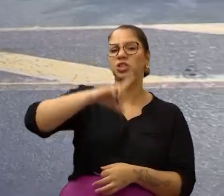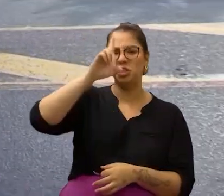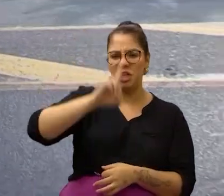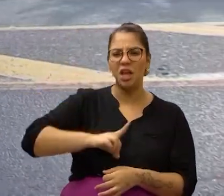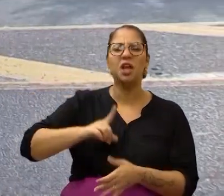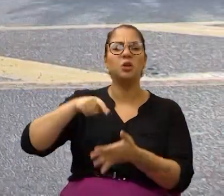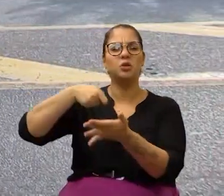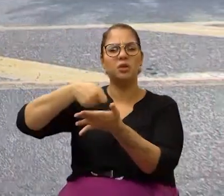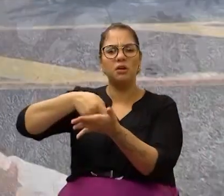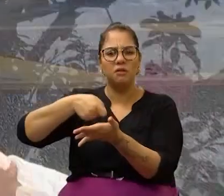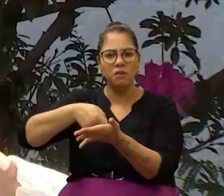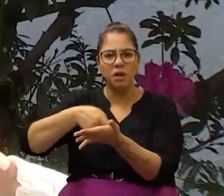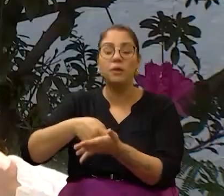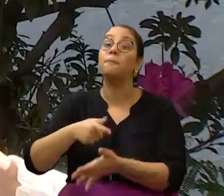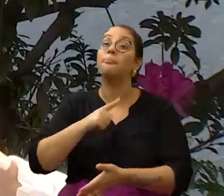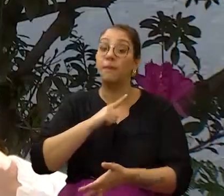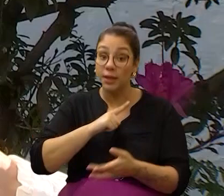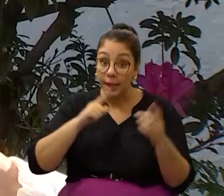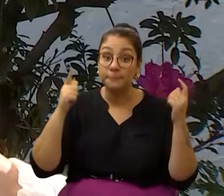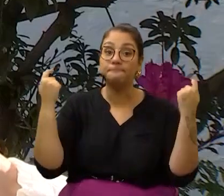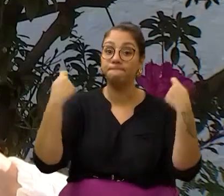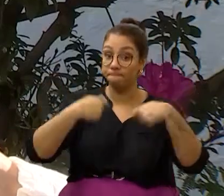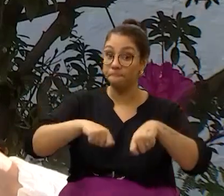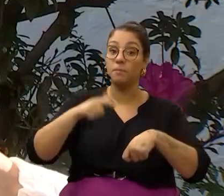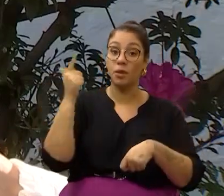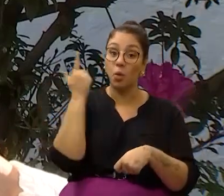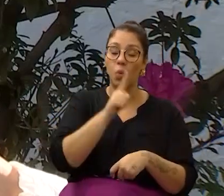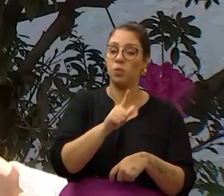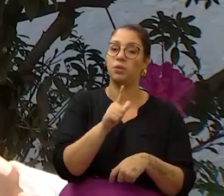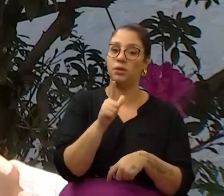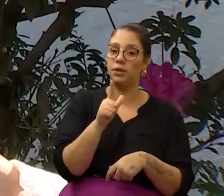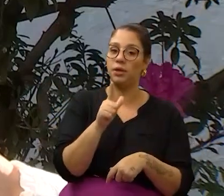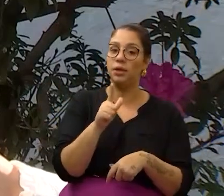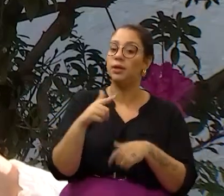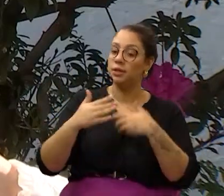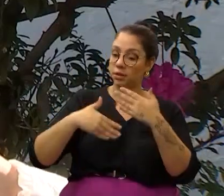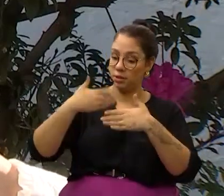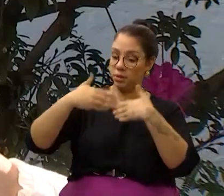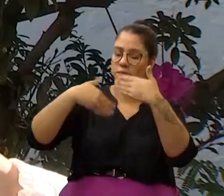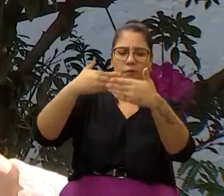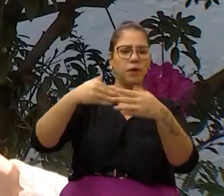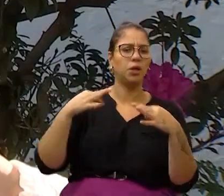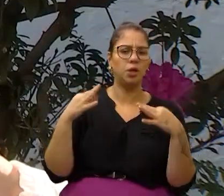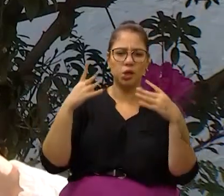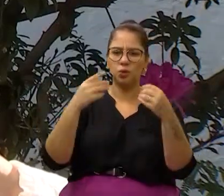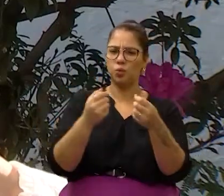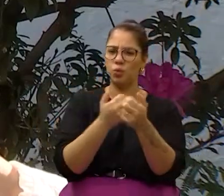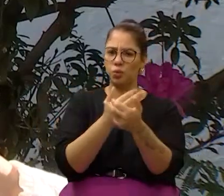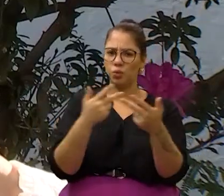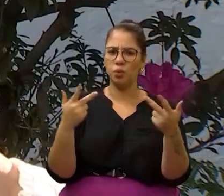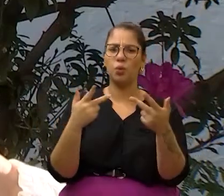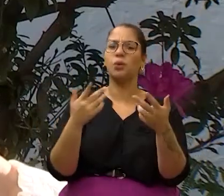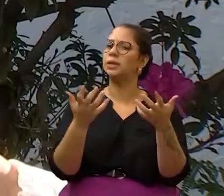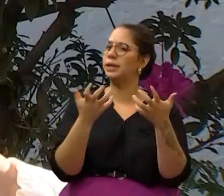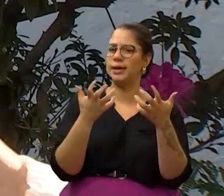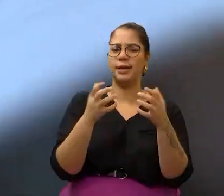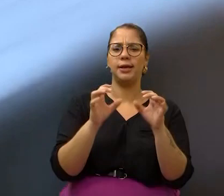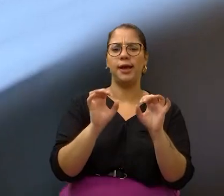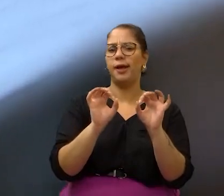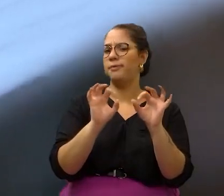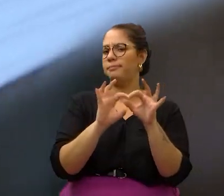de deveres, e que ele tem uma capacidade para desenvolver todas as atividades que ele